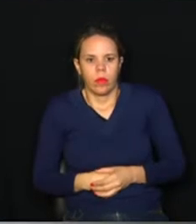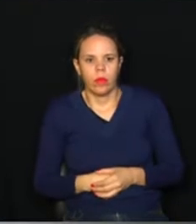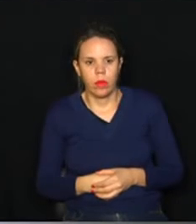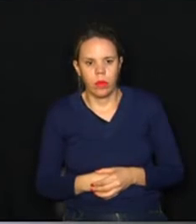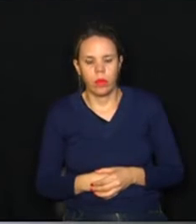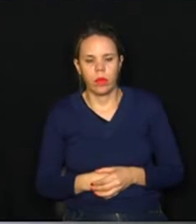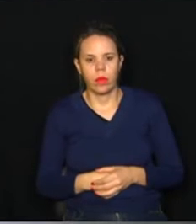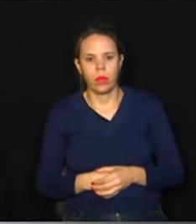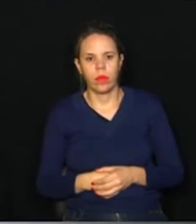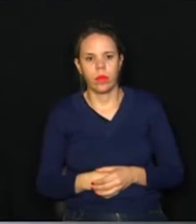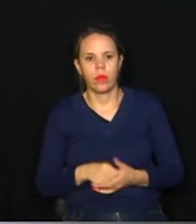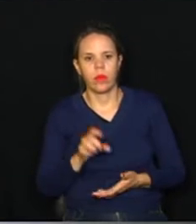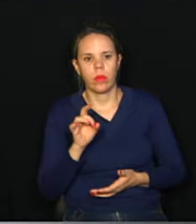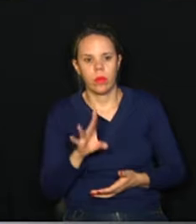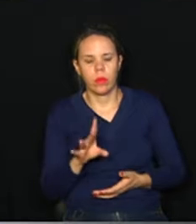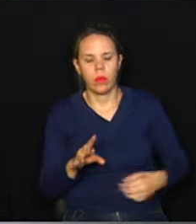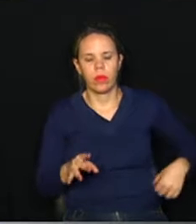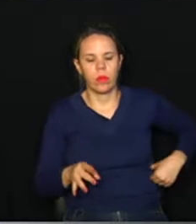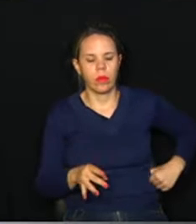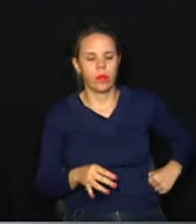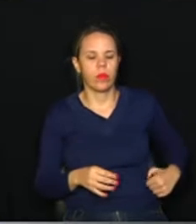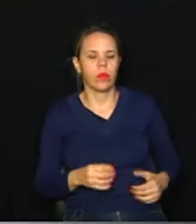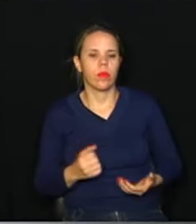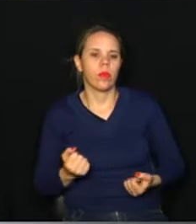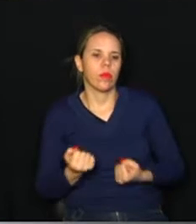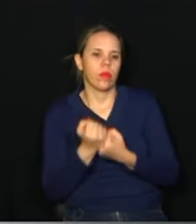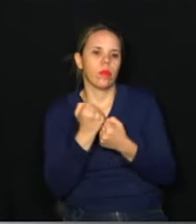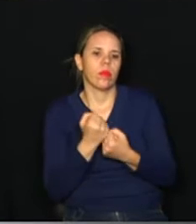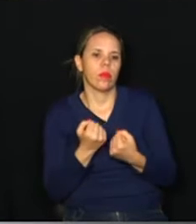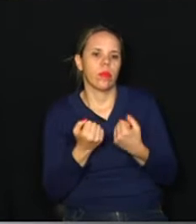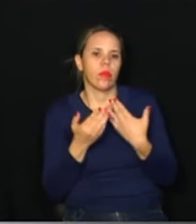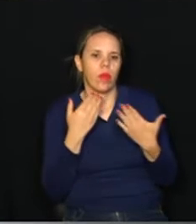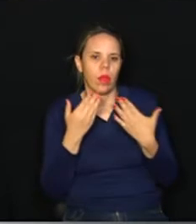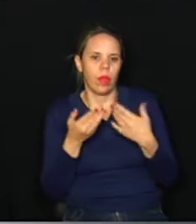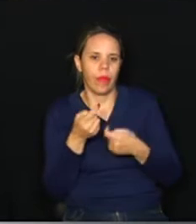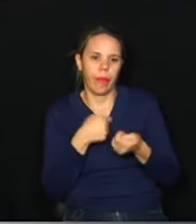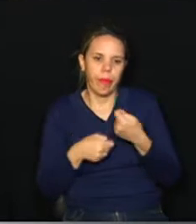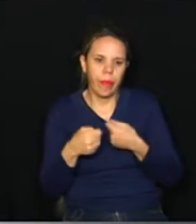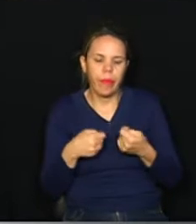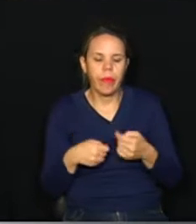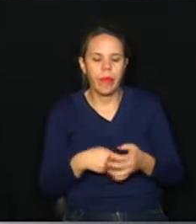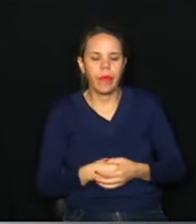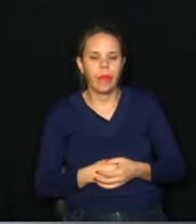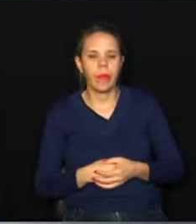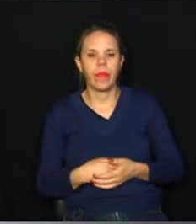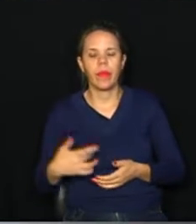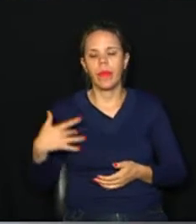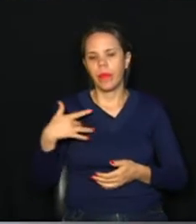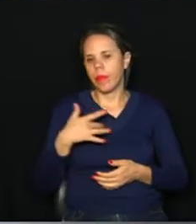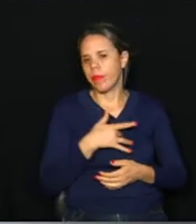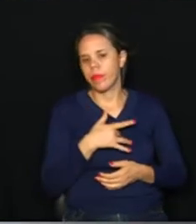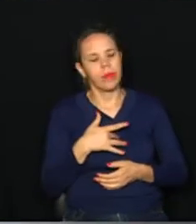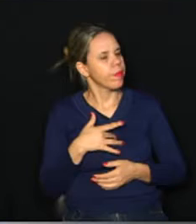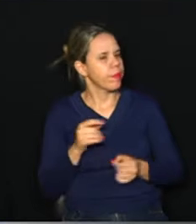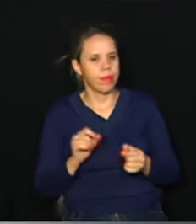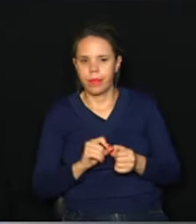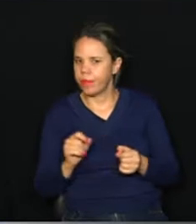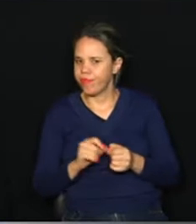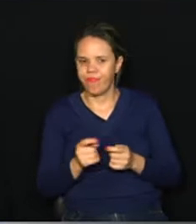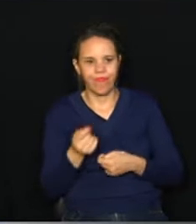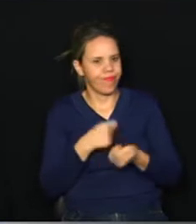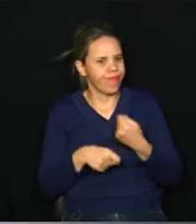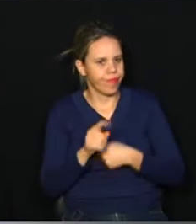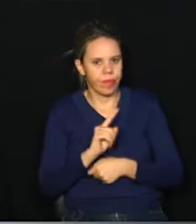sustentada apenas com base em argumentação econômica. Saúde não se faz com